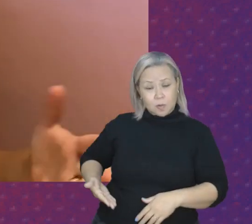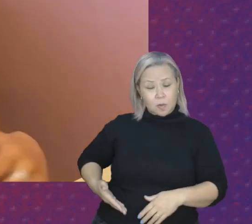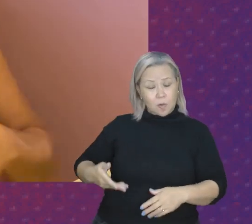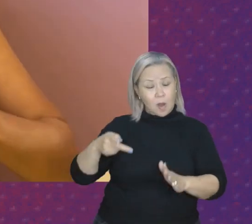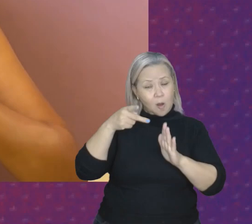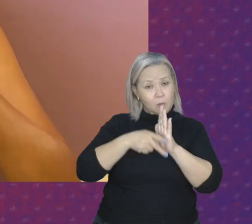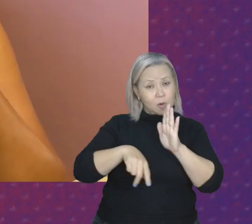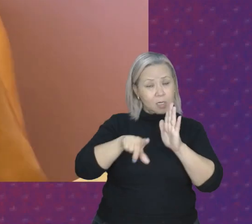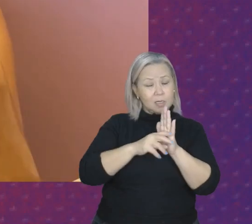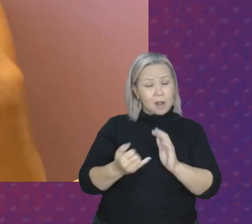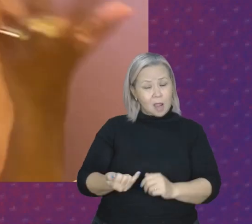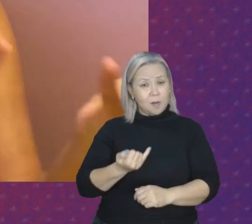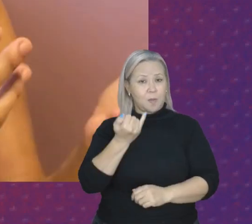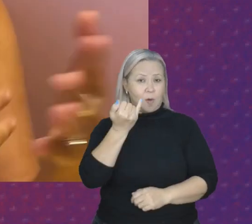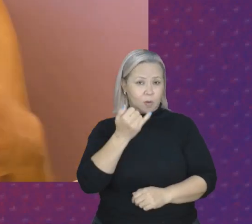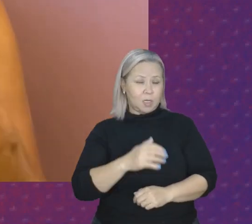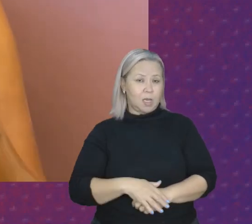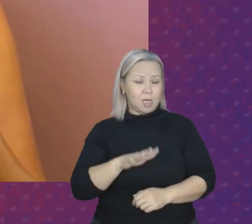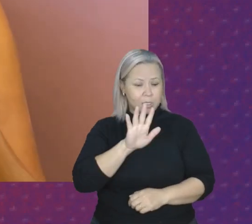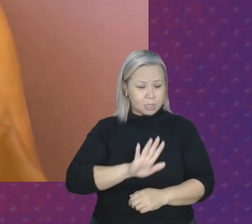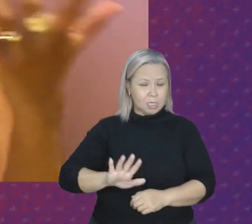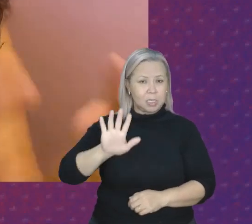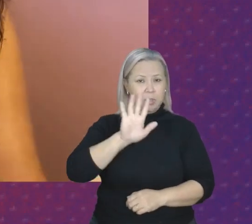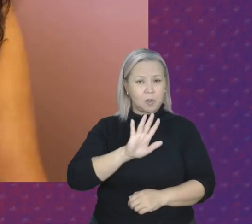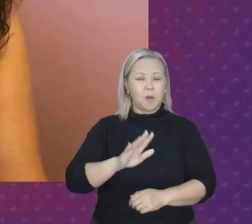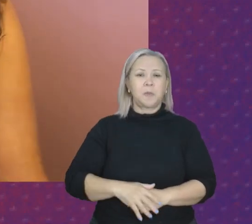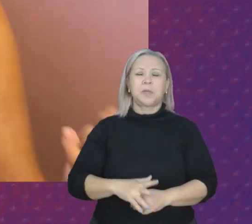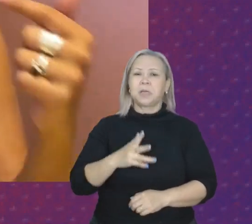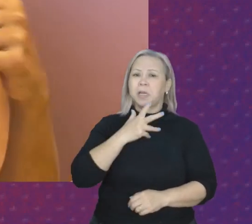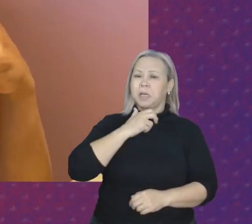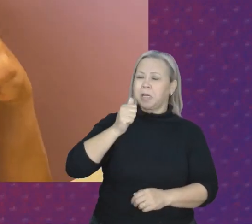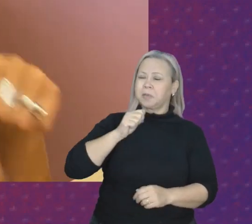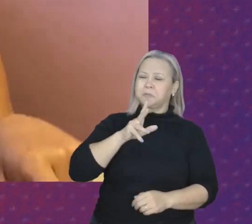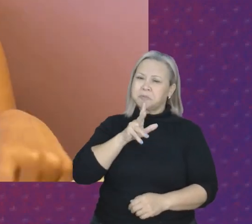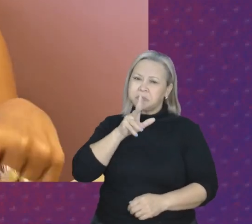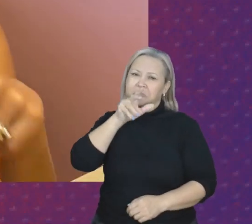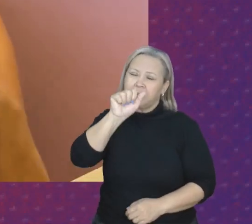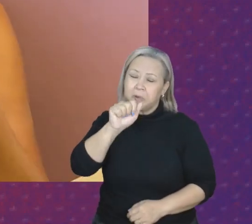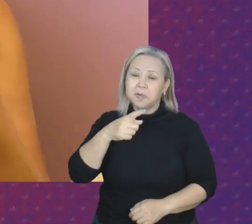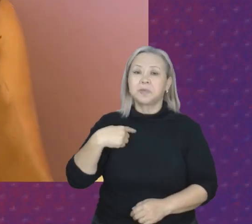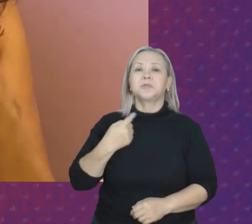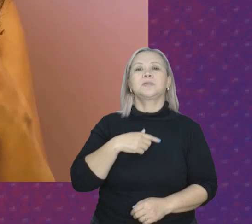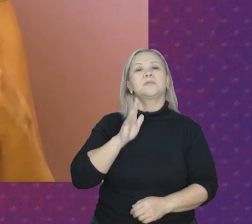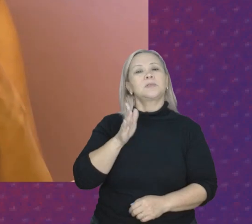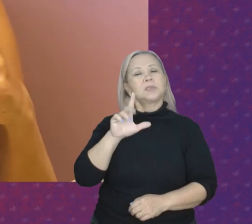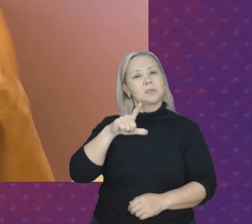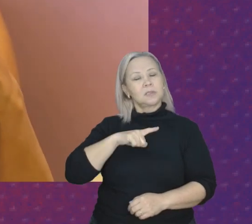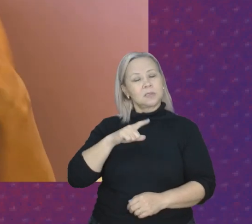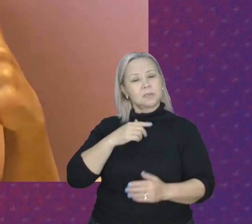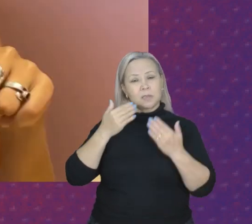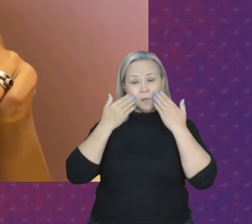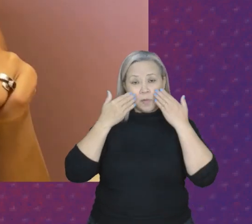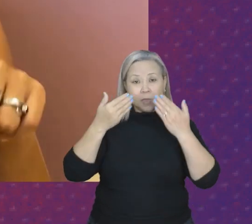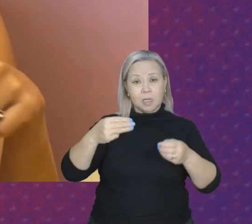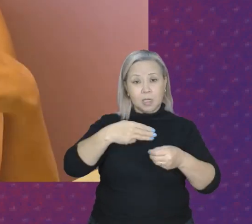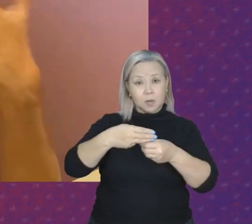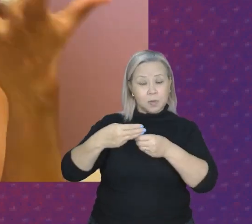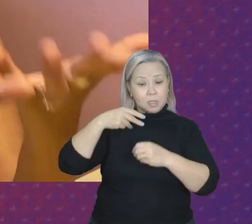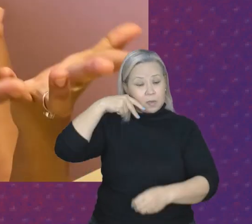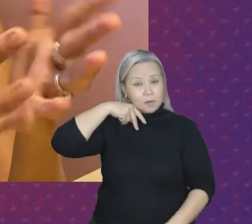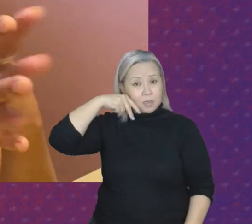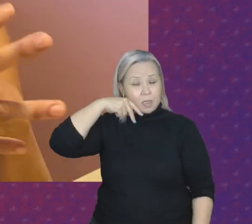muito importante, enfim, nacionalmente ganhou muita força e nós já tínhamos apresentado aqui no município de